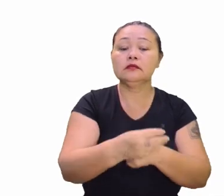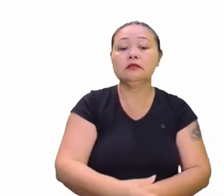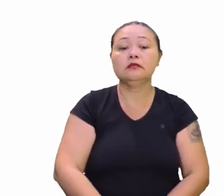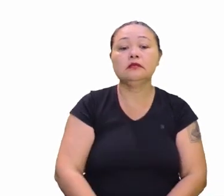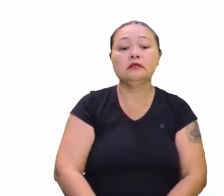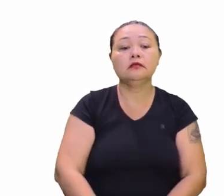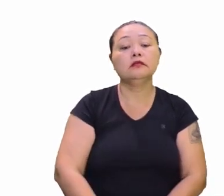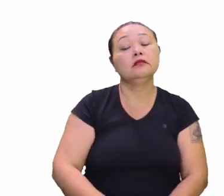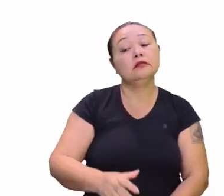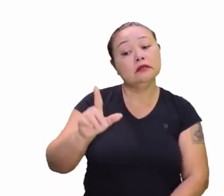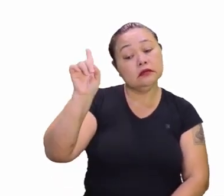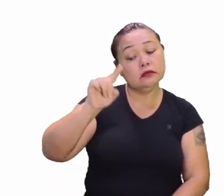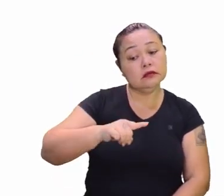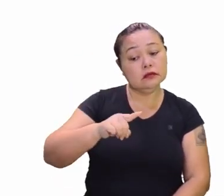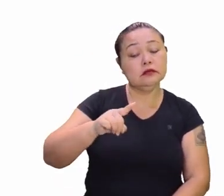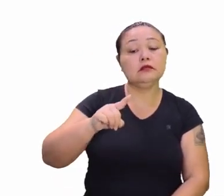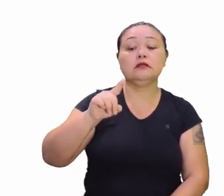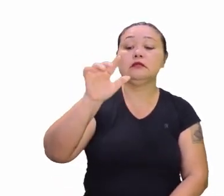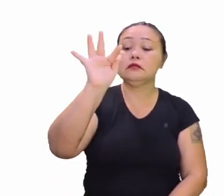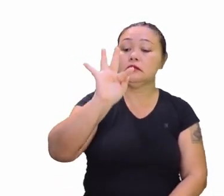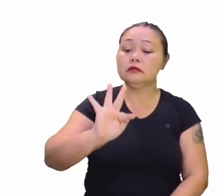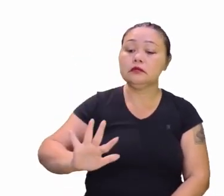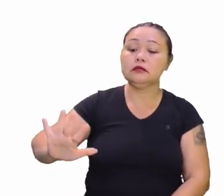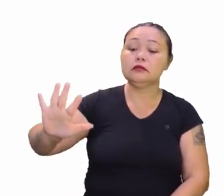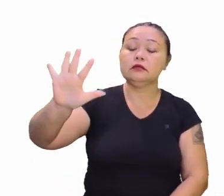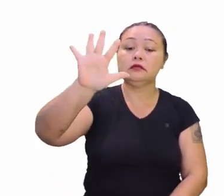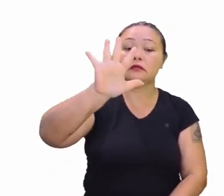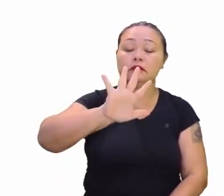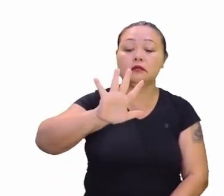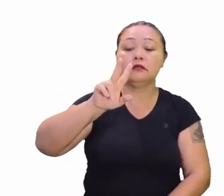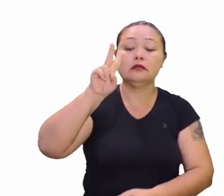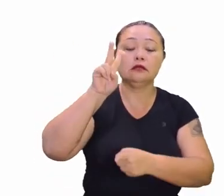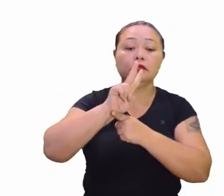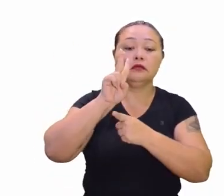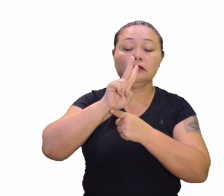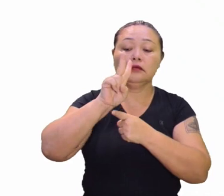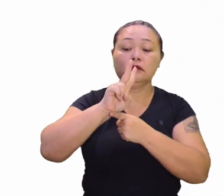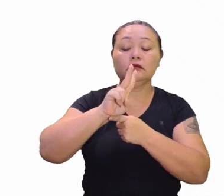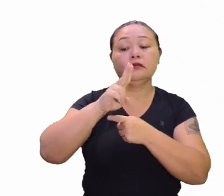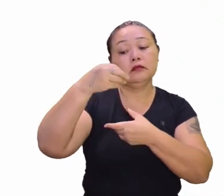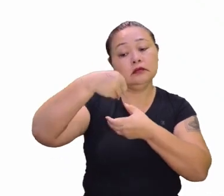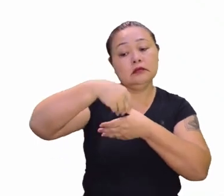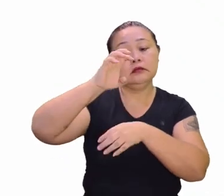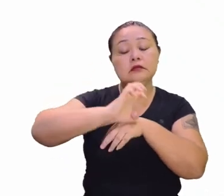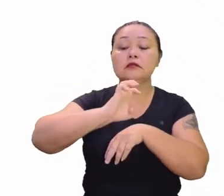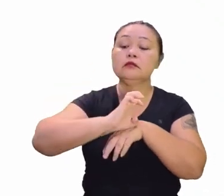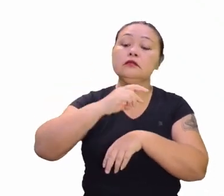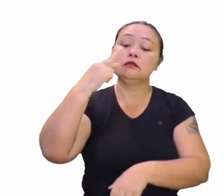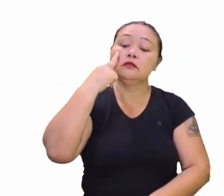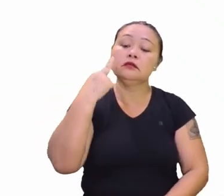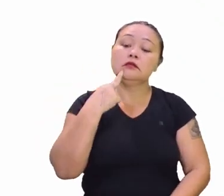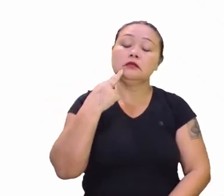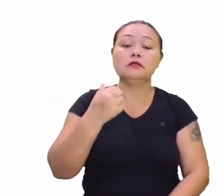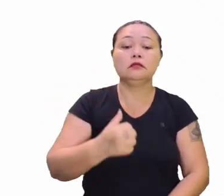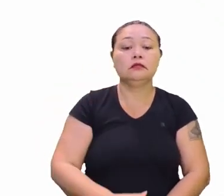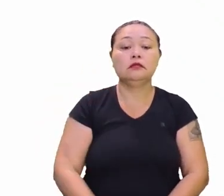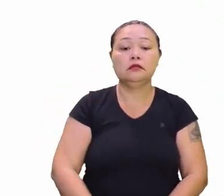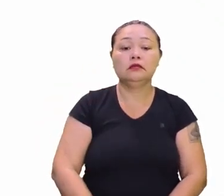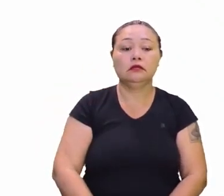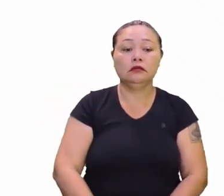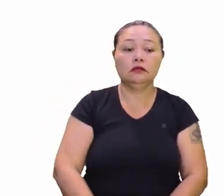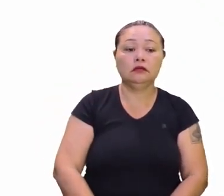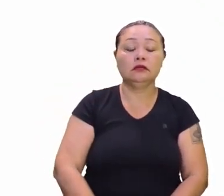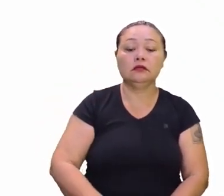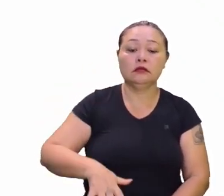são federais, entendeu? Federal de Proteção Integral de Rondônia. Beleza? Então, Como é que